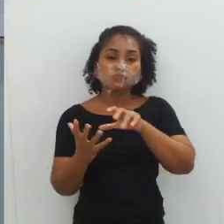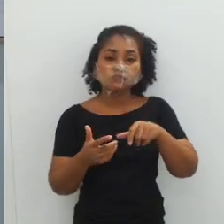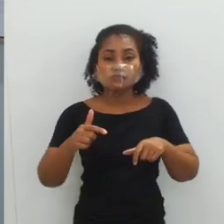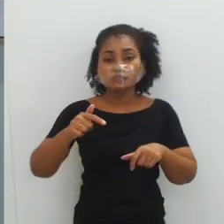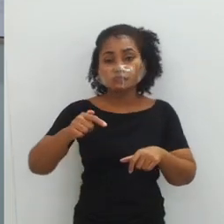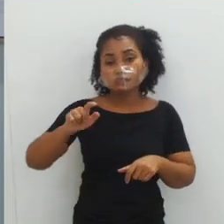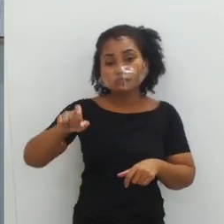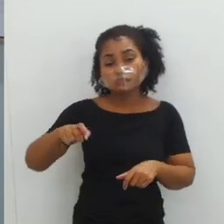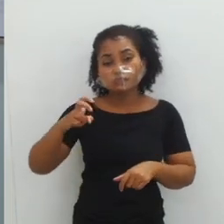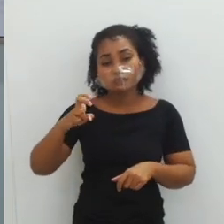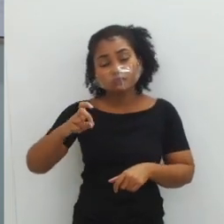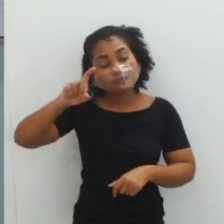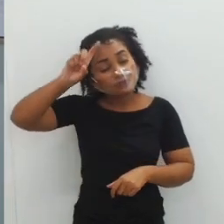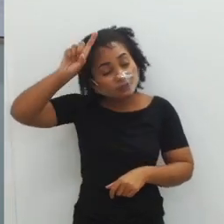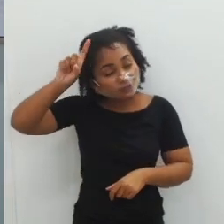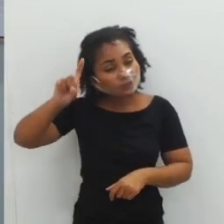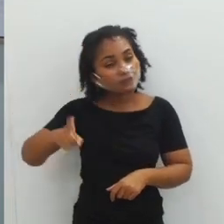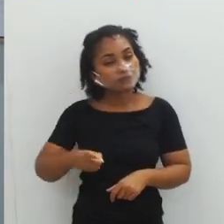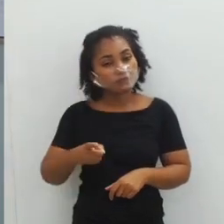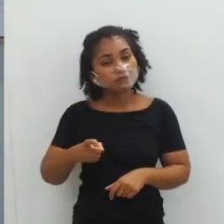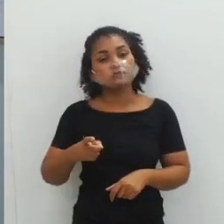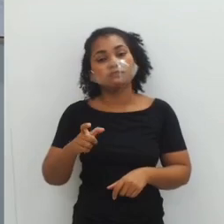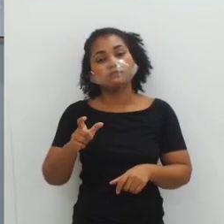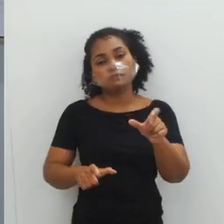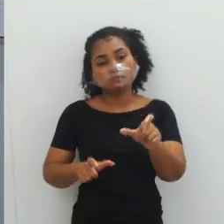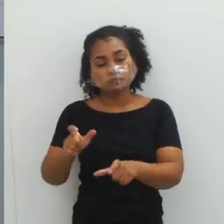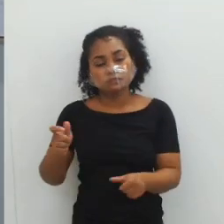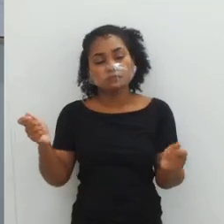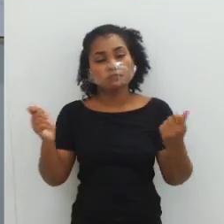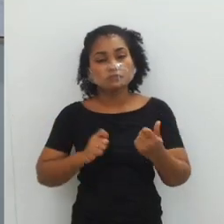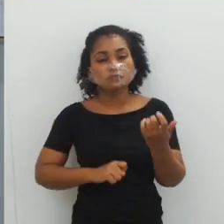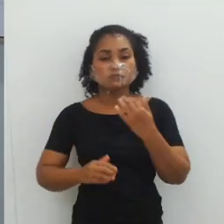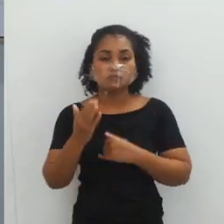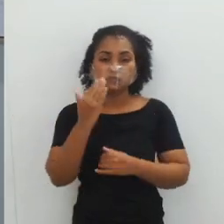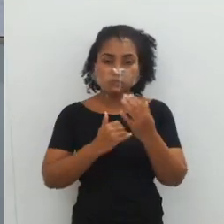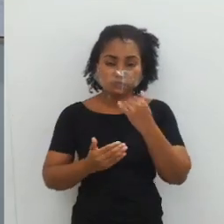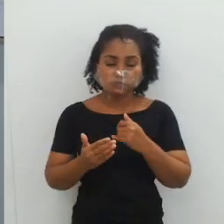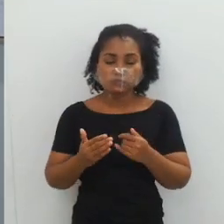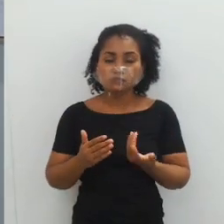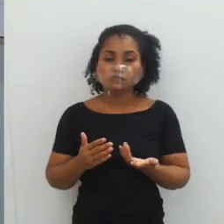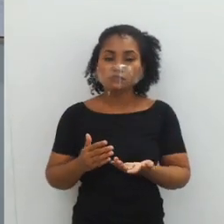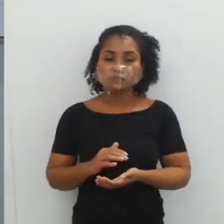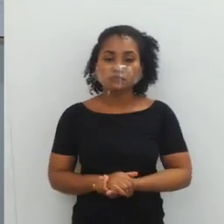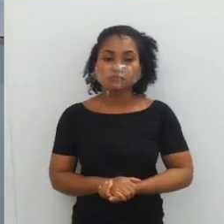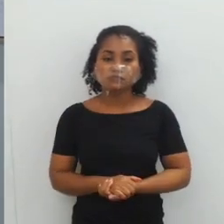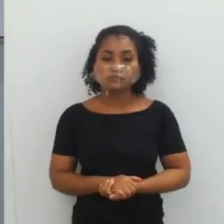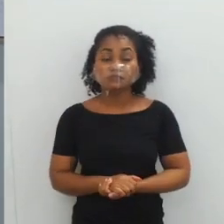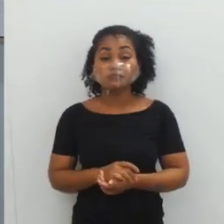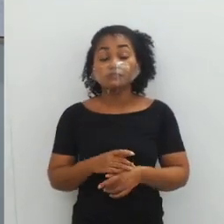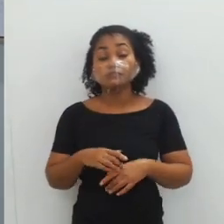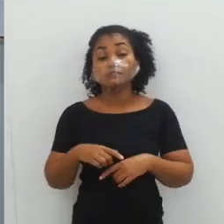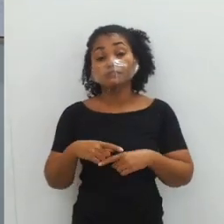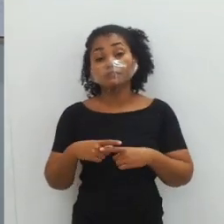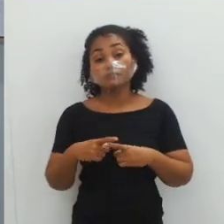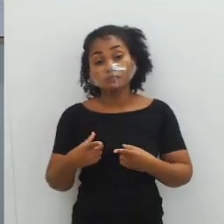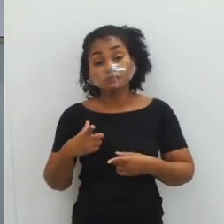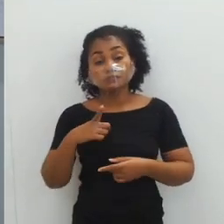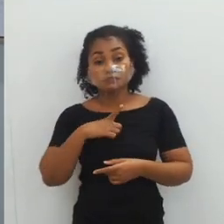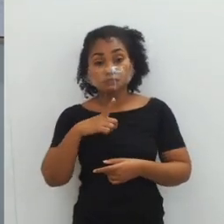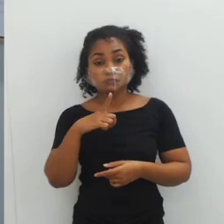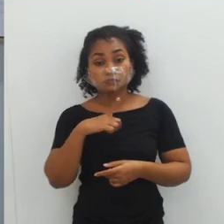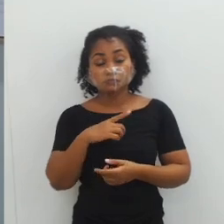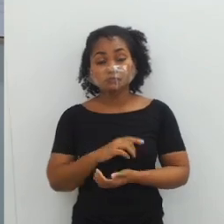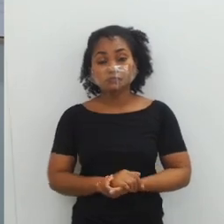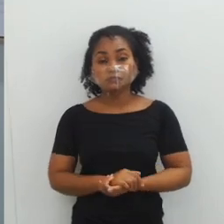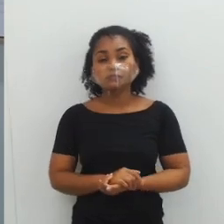bilhões e meio de habitantes seriam alimentados, suficiente. Porém, a gente